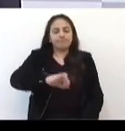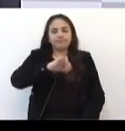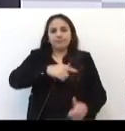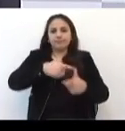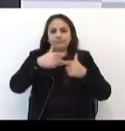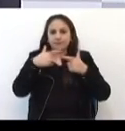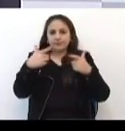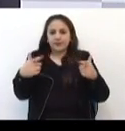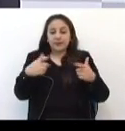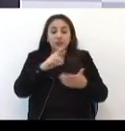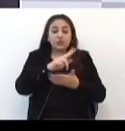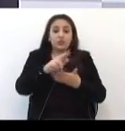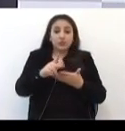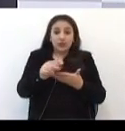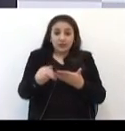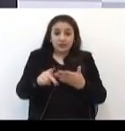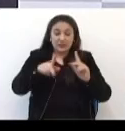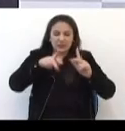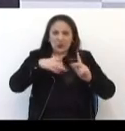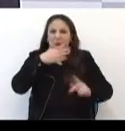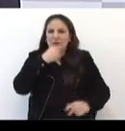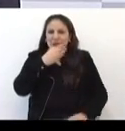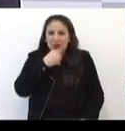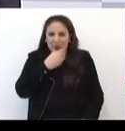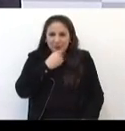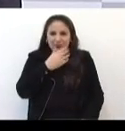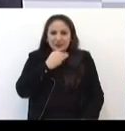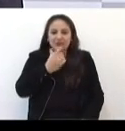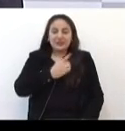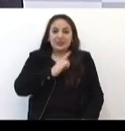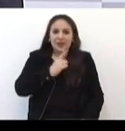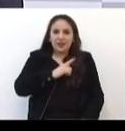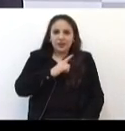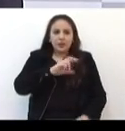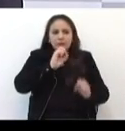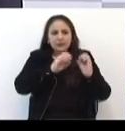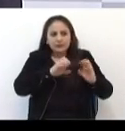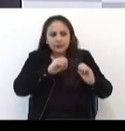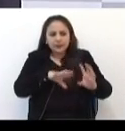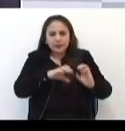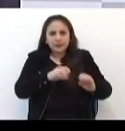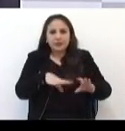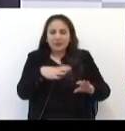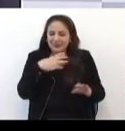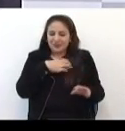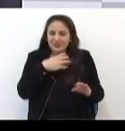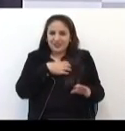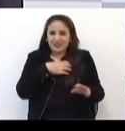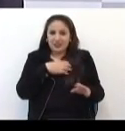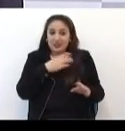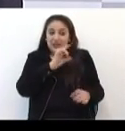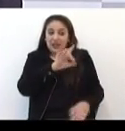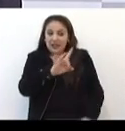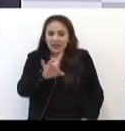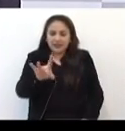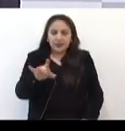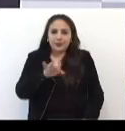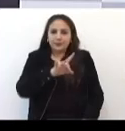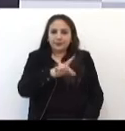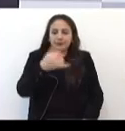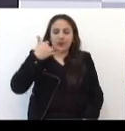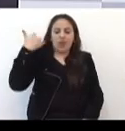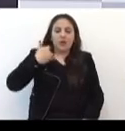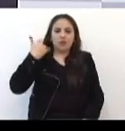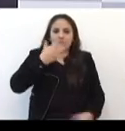grande. Em várias faixas etárias que os guris têm um adestramento, que se chama isso,